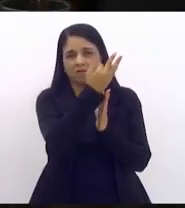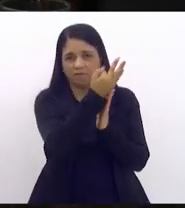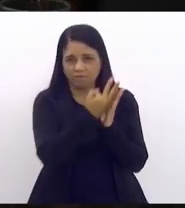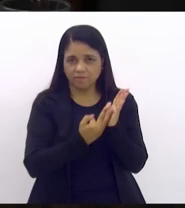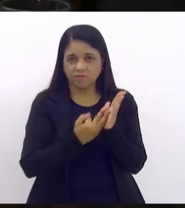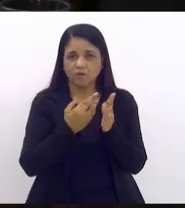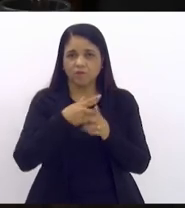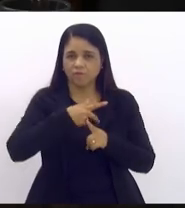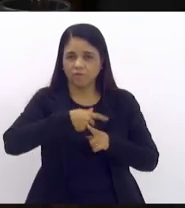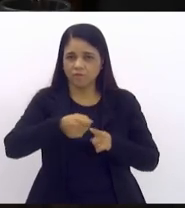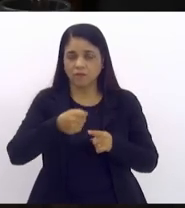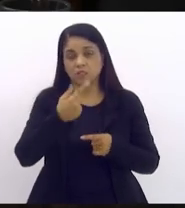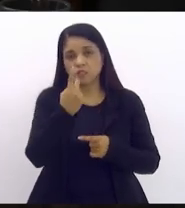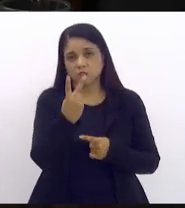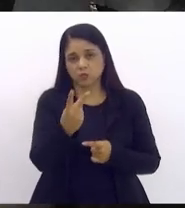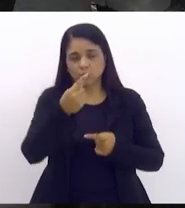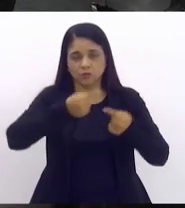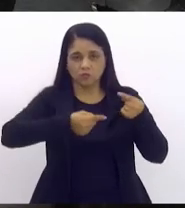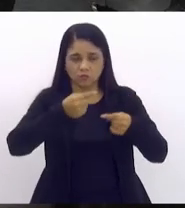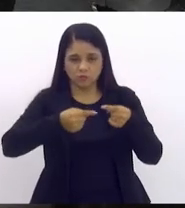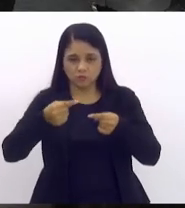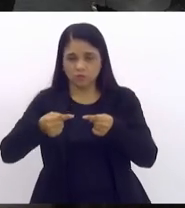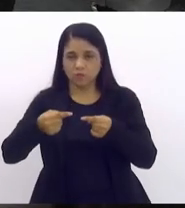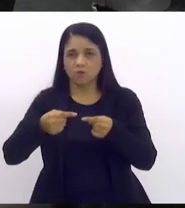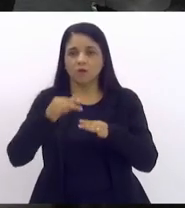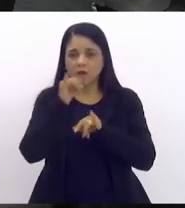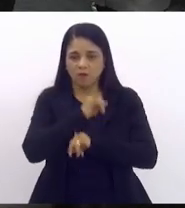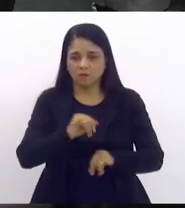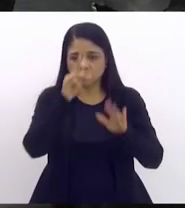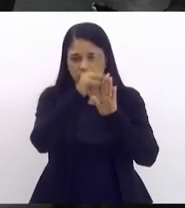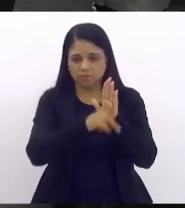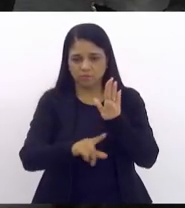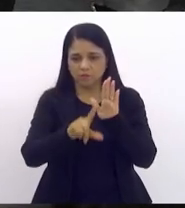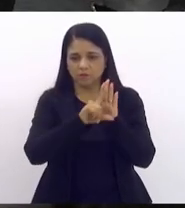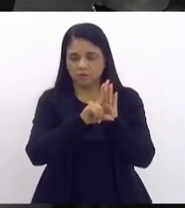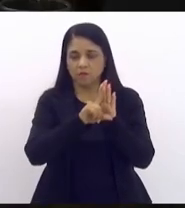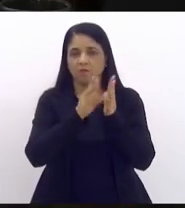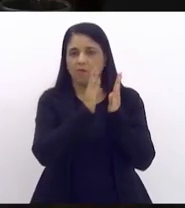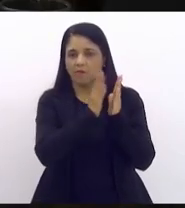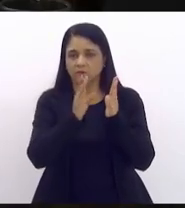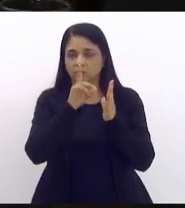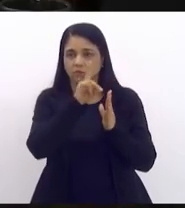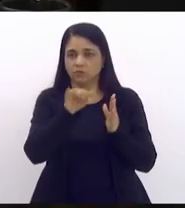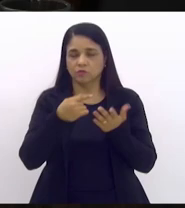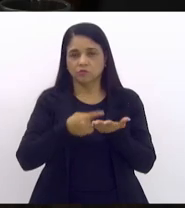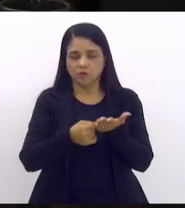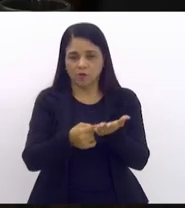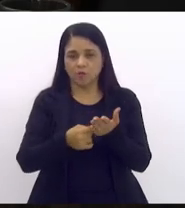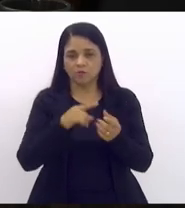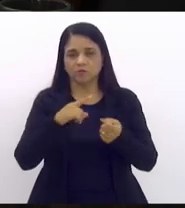do vencido para a segunda discussão. Anuncio, incluído na ordem do dia do acordo com o